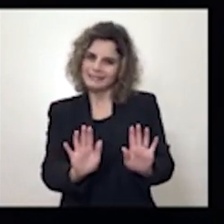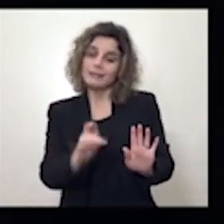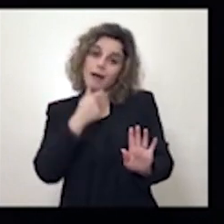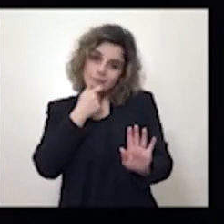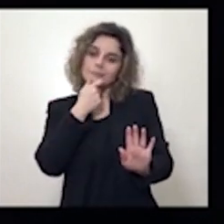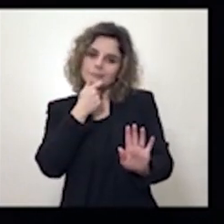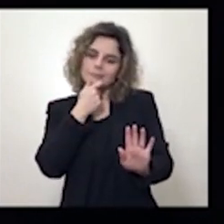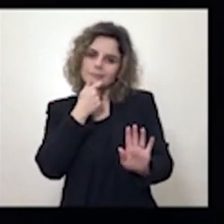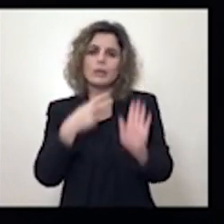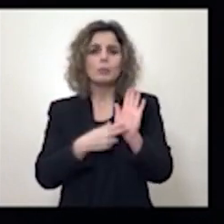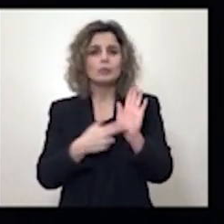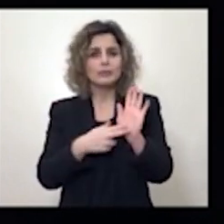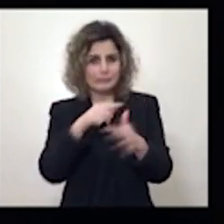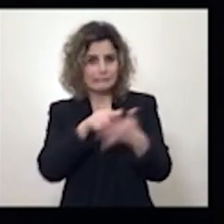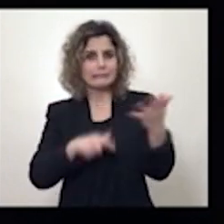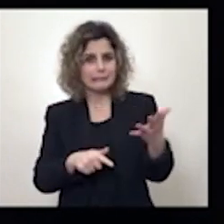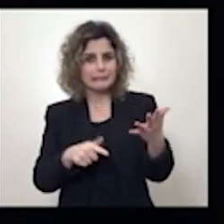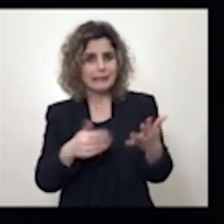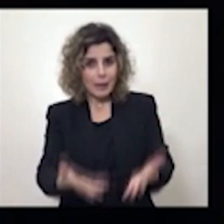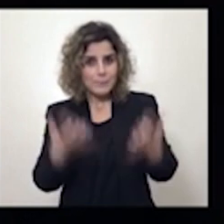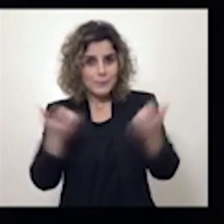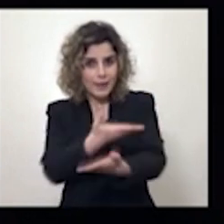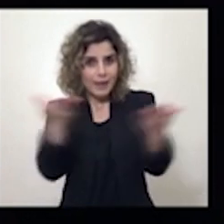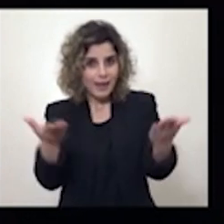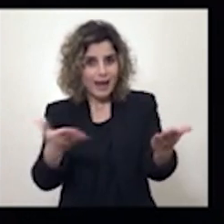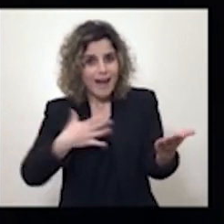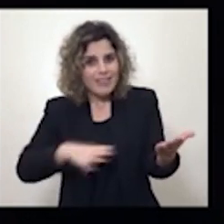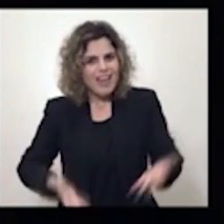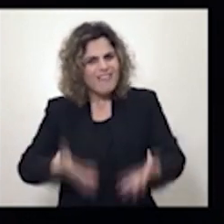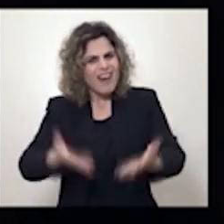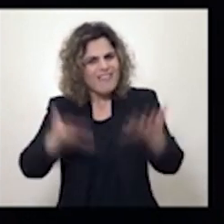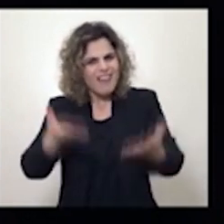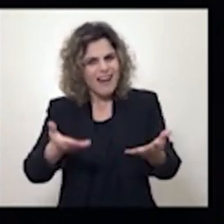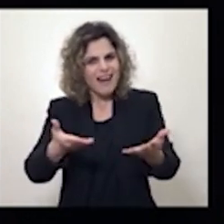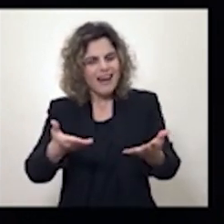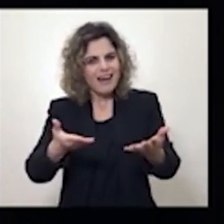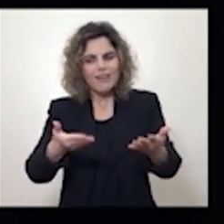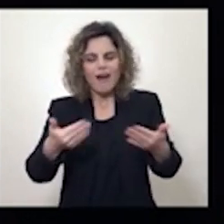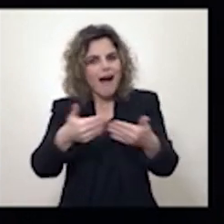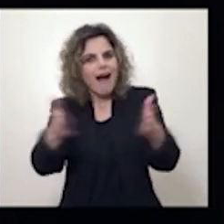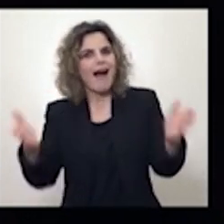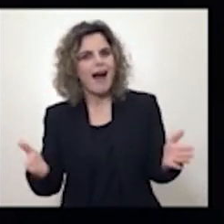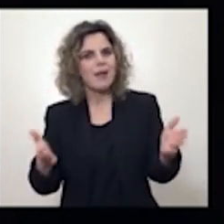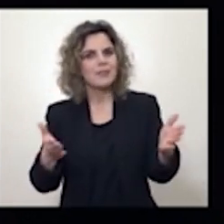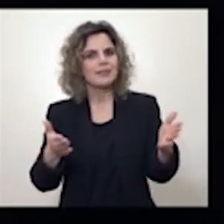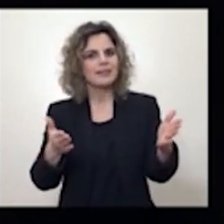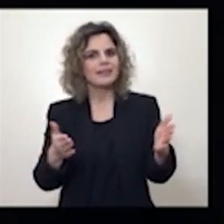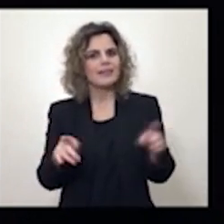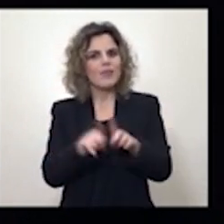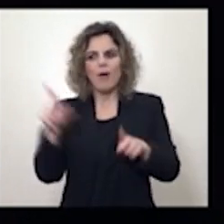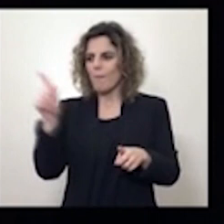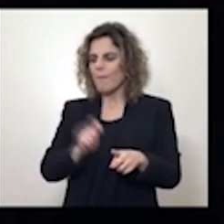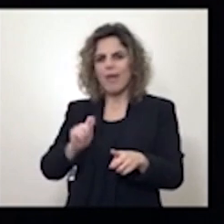as razões de quem quer ou de quem espera o anúncio de passos imediatos para acabar com o regime do último